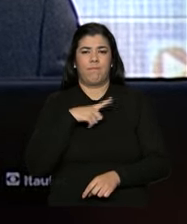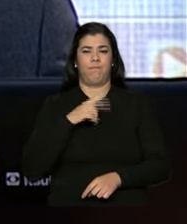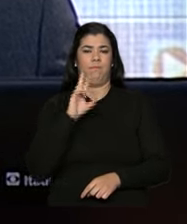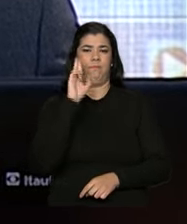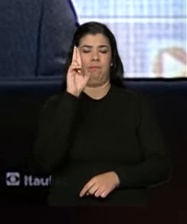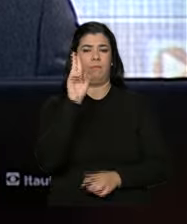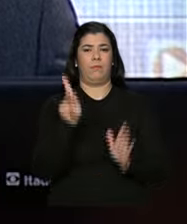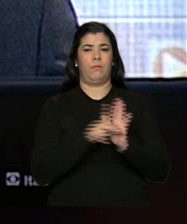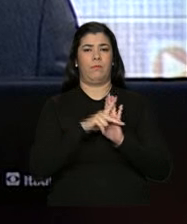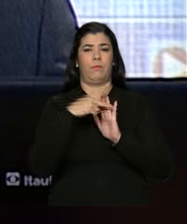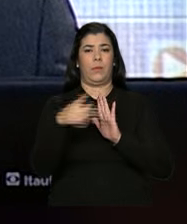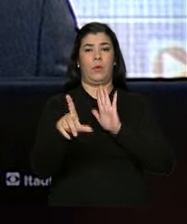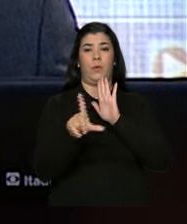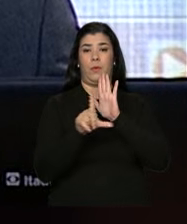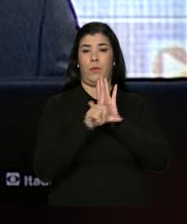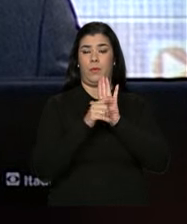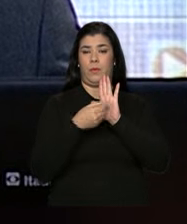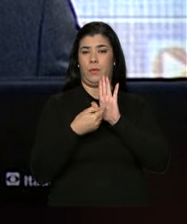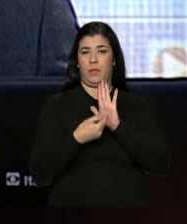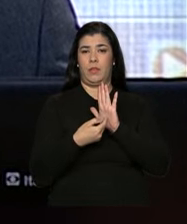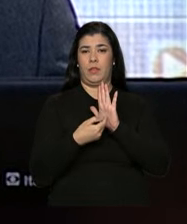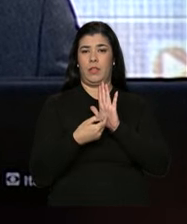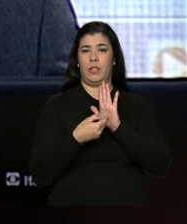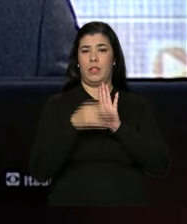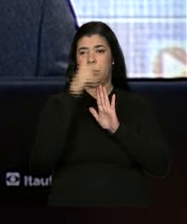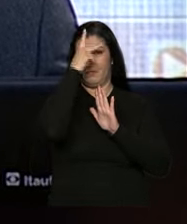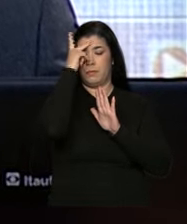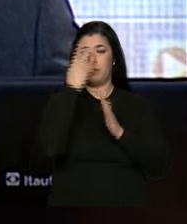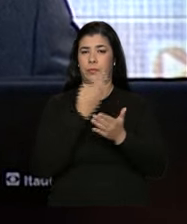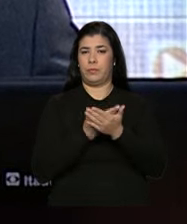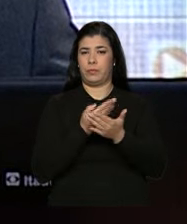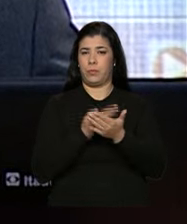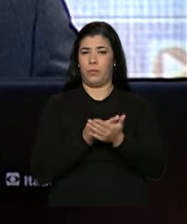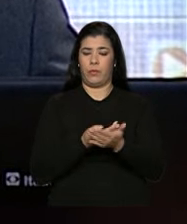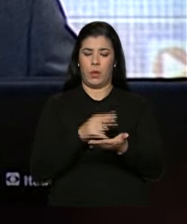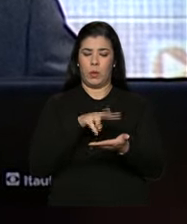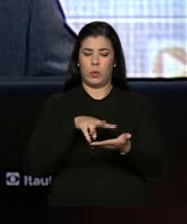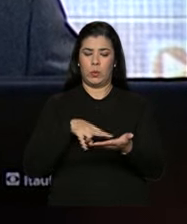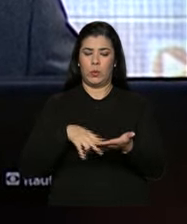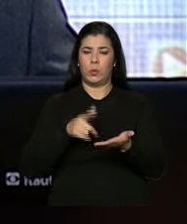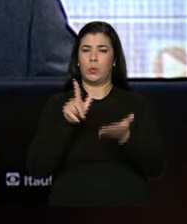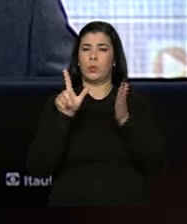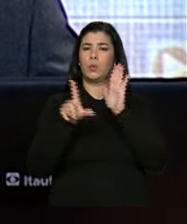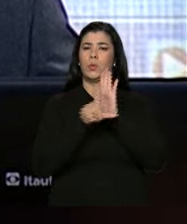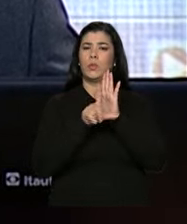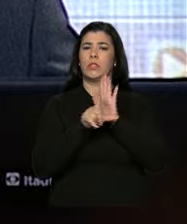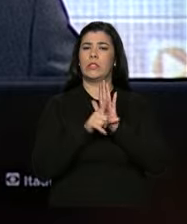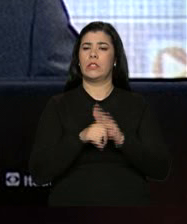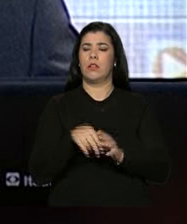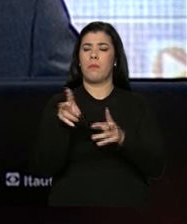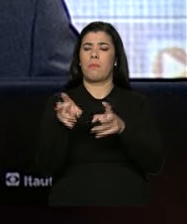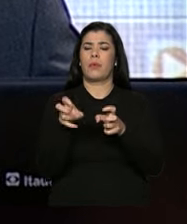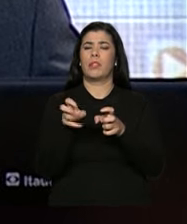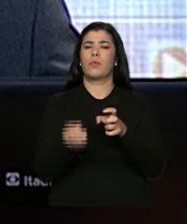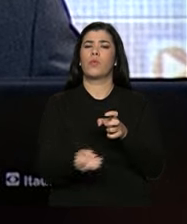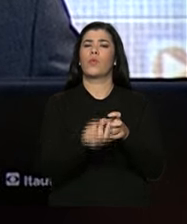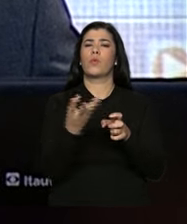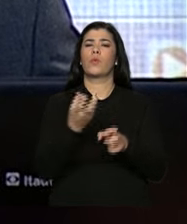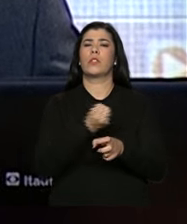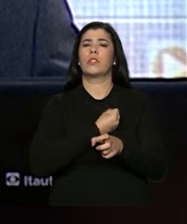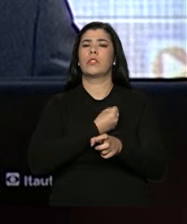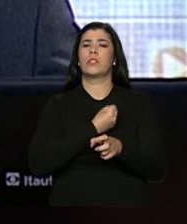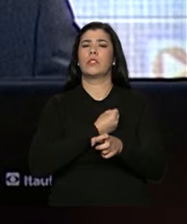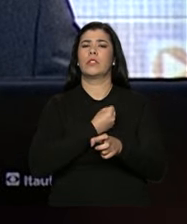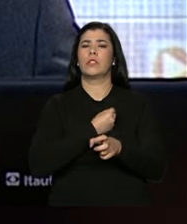referência para legisladores que interpretam mal esses números, professor Júlio, e acabam